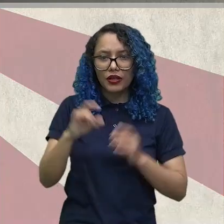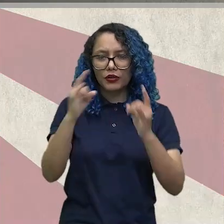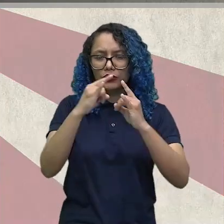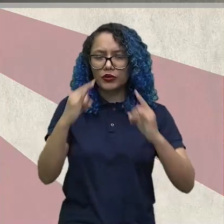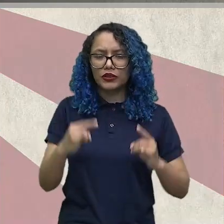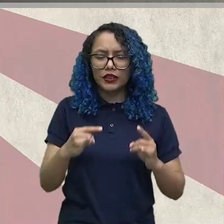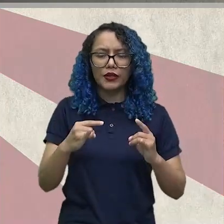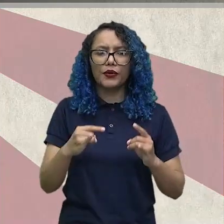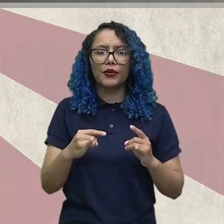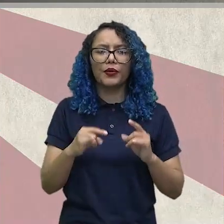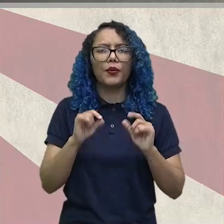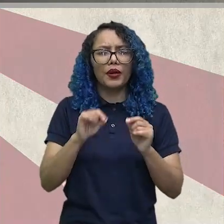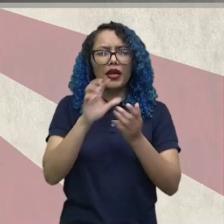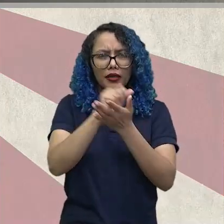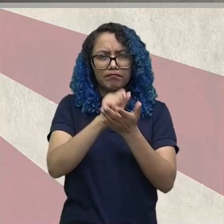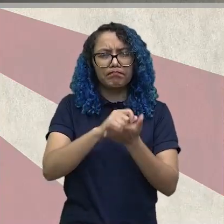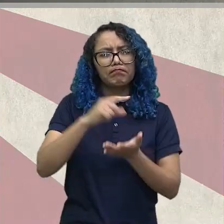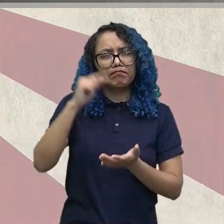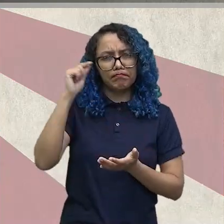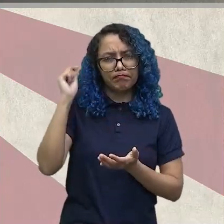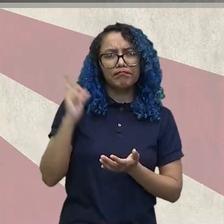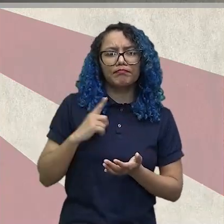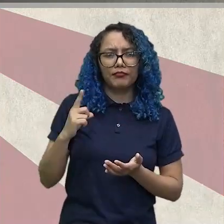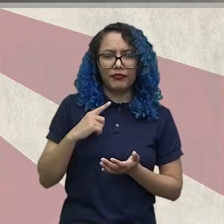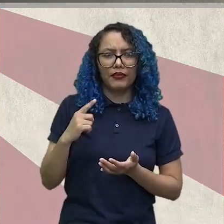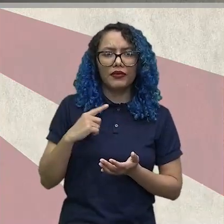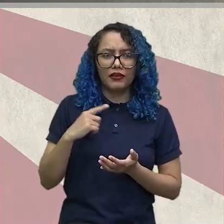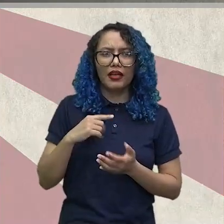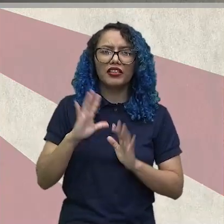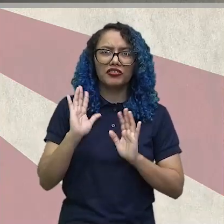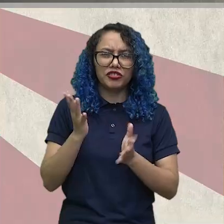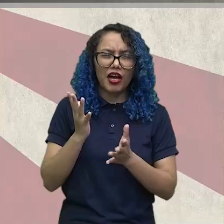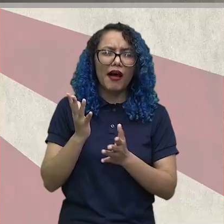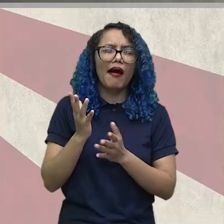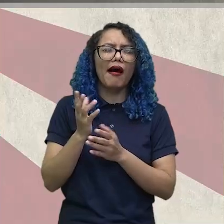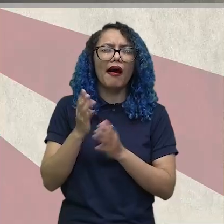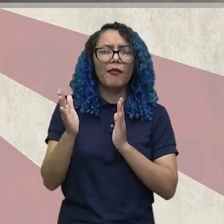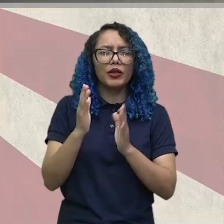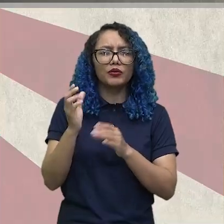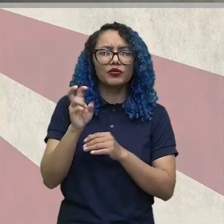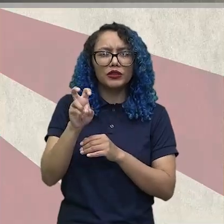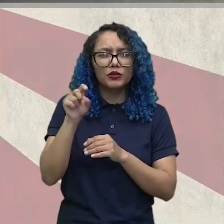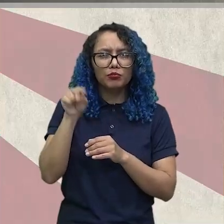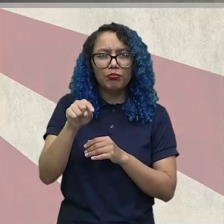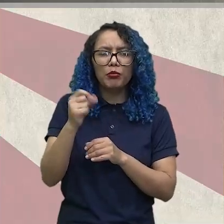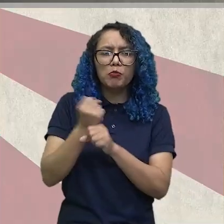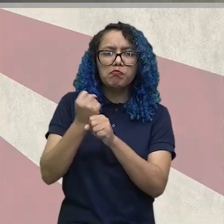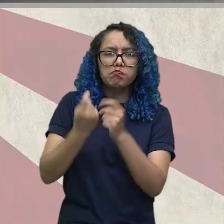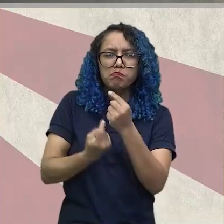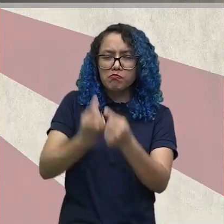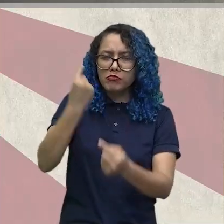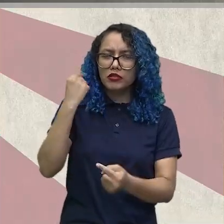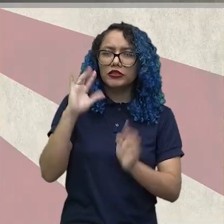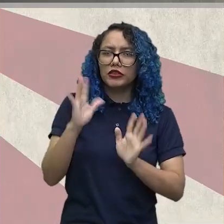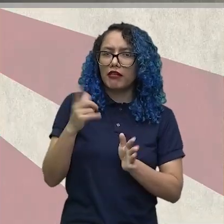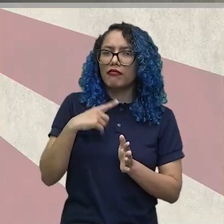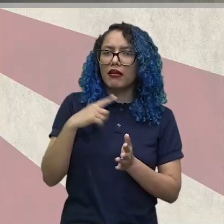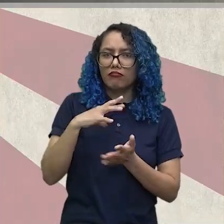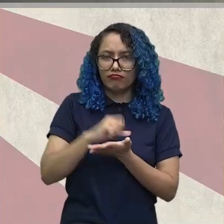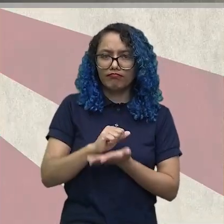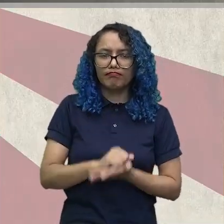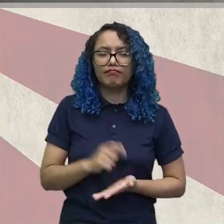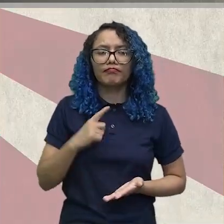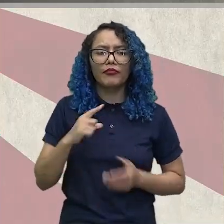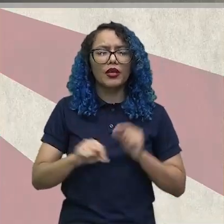nós temos registros bem antigos, há 5.000 anos atrás. E vamos trazer que esses